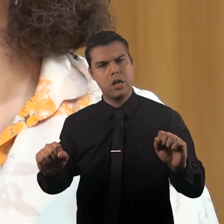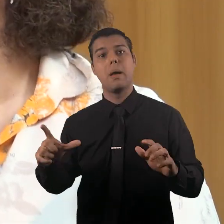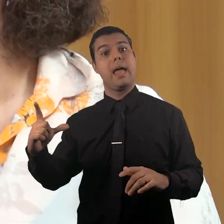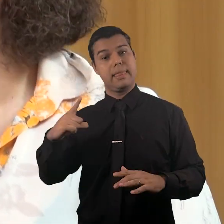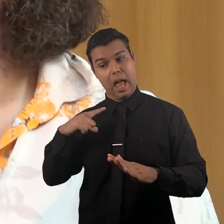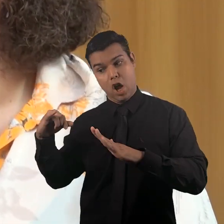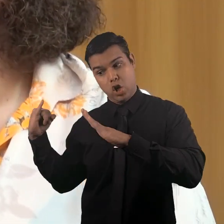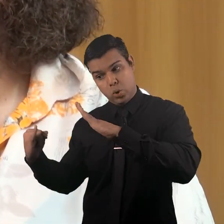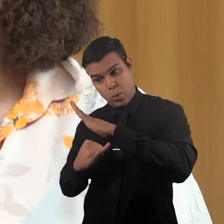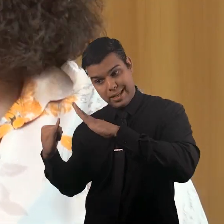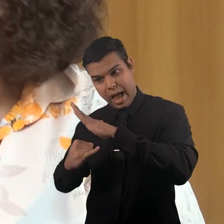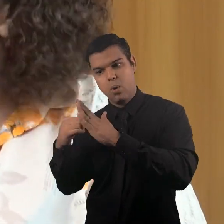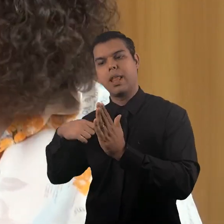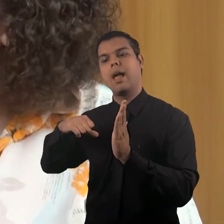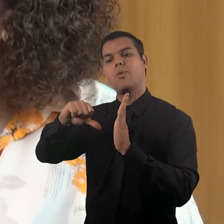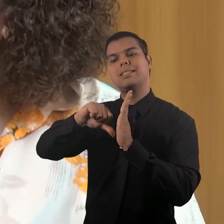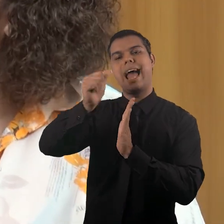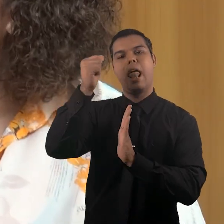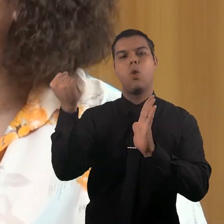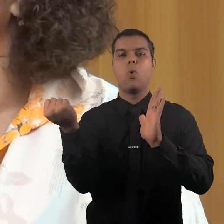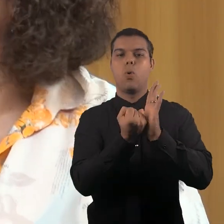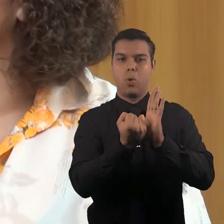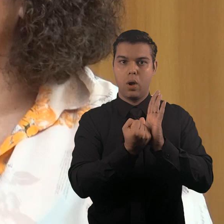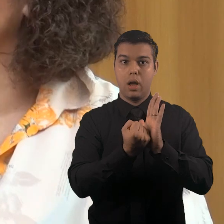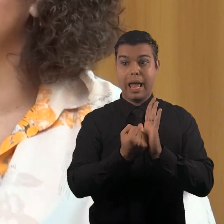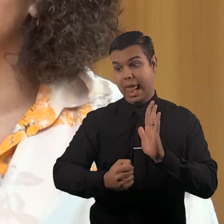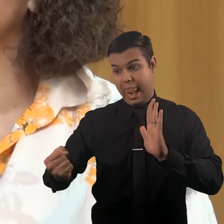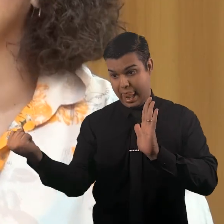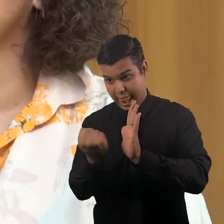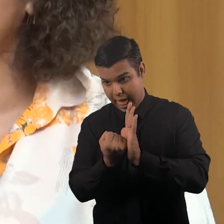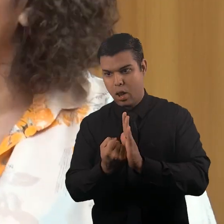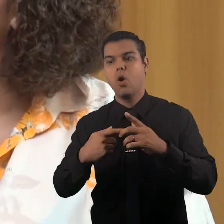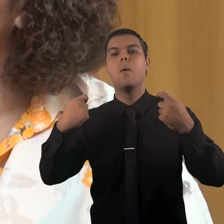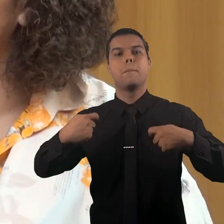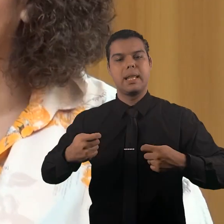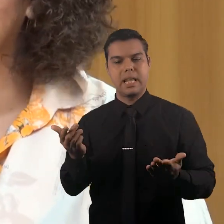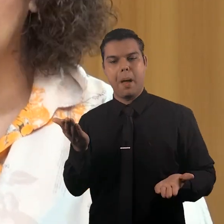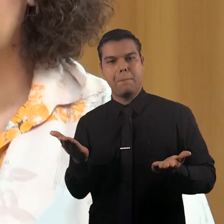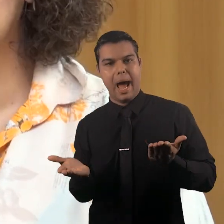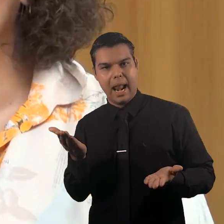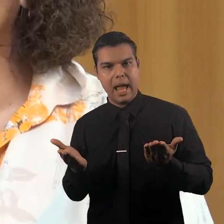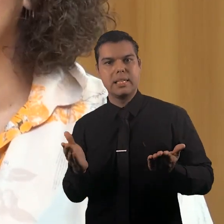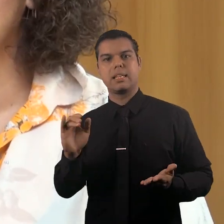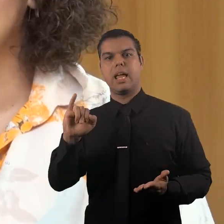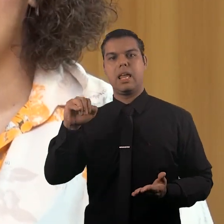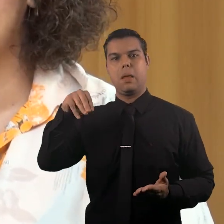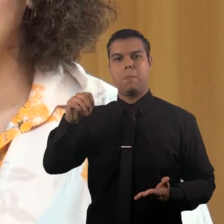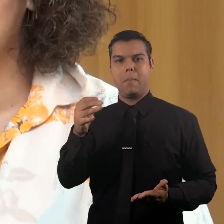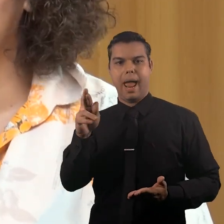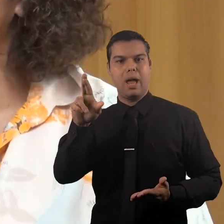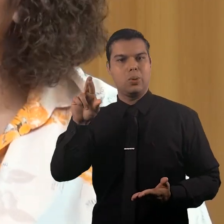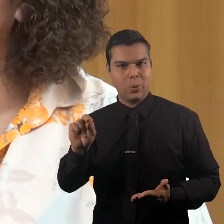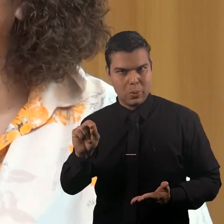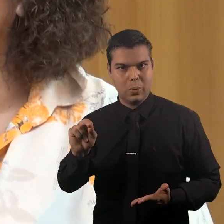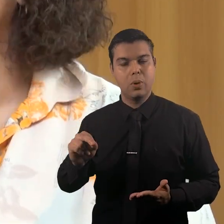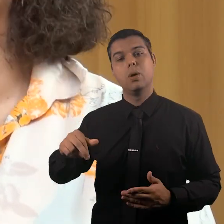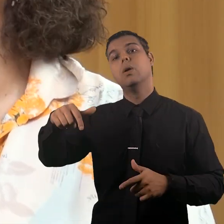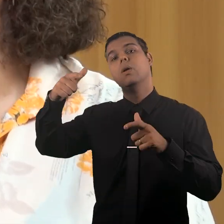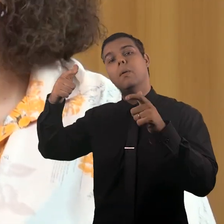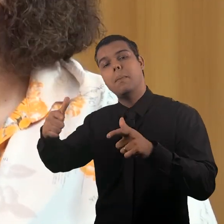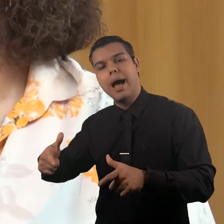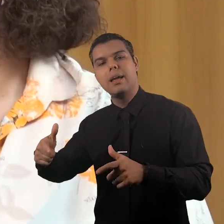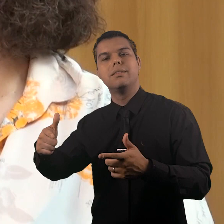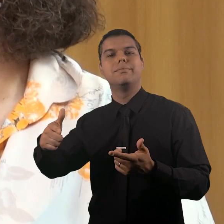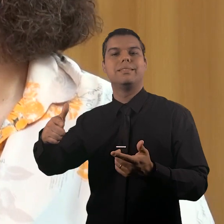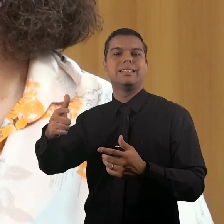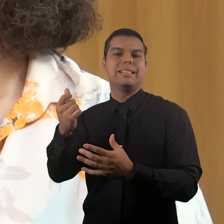existem instituições que vão ter um selo. Para ter esse selo, a instituição tem que ter uma balança do Inmetro, tem que ter um local de armazenamento seguro, tem